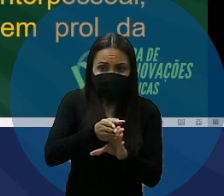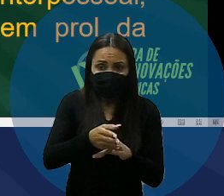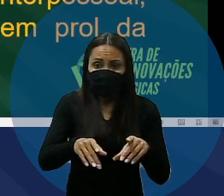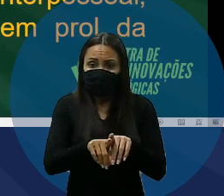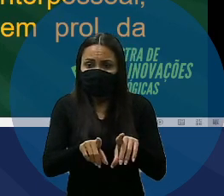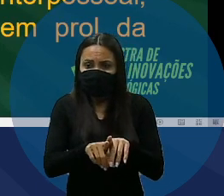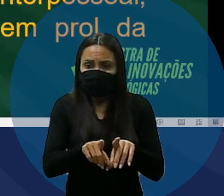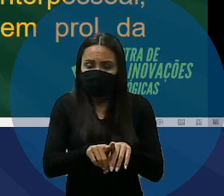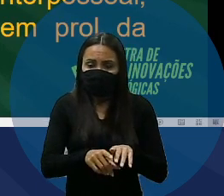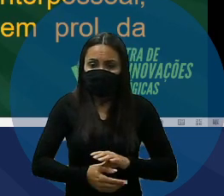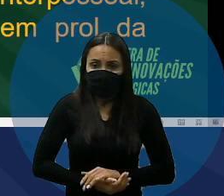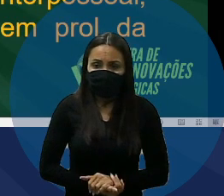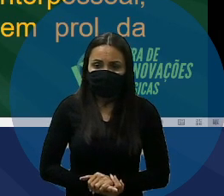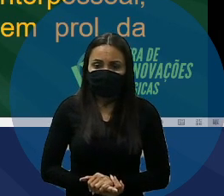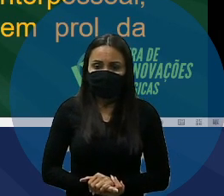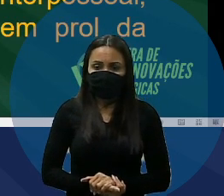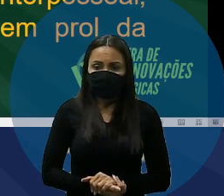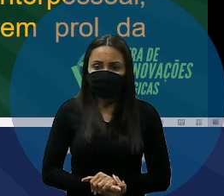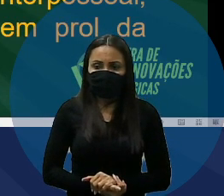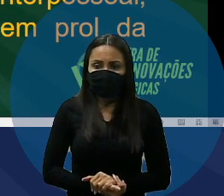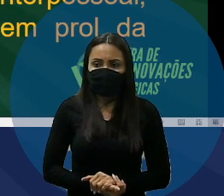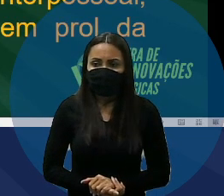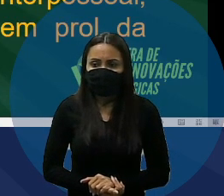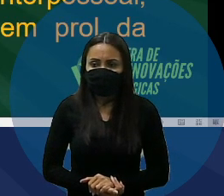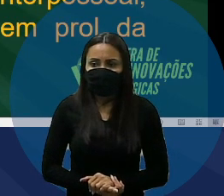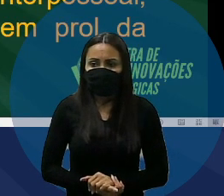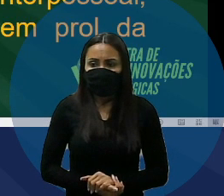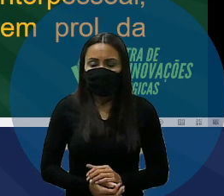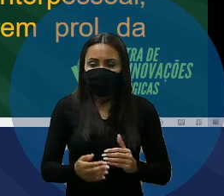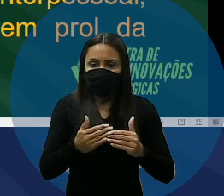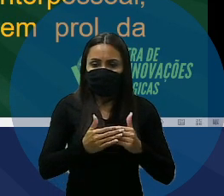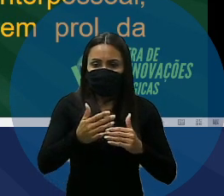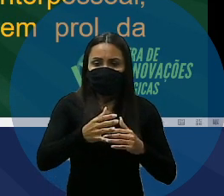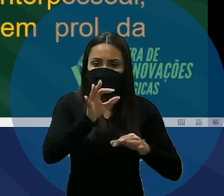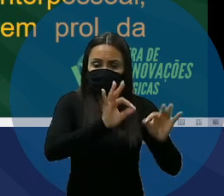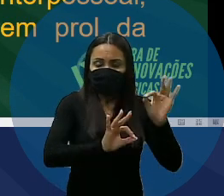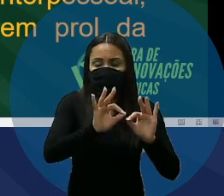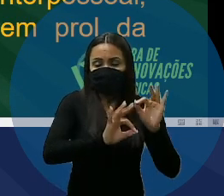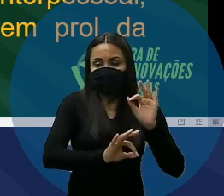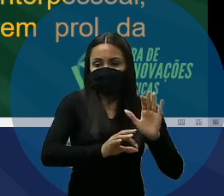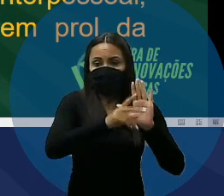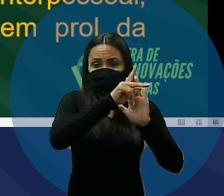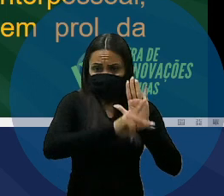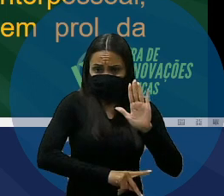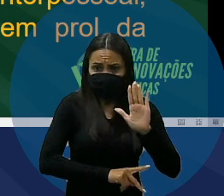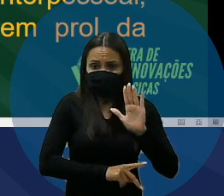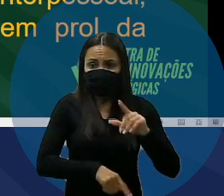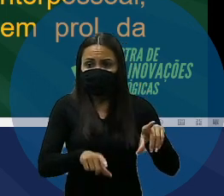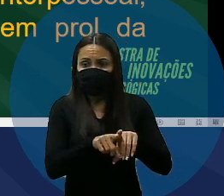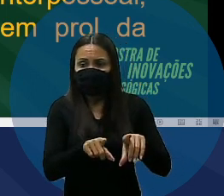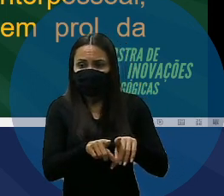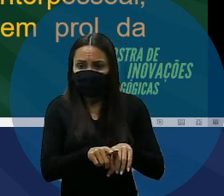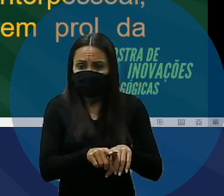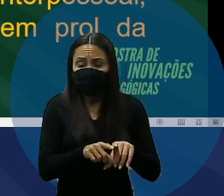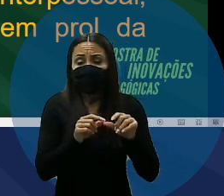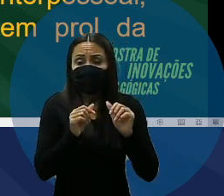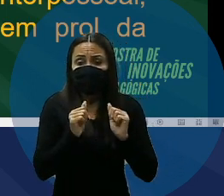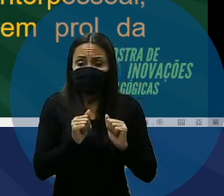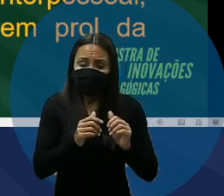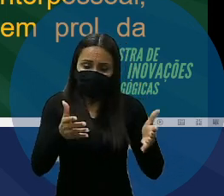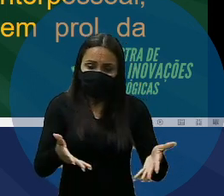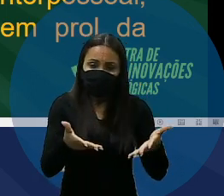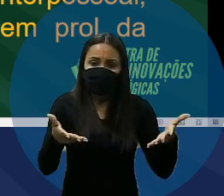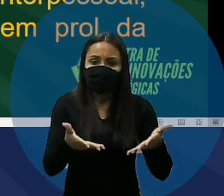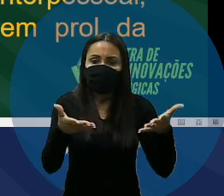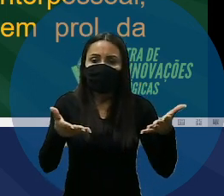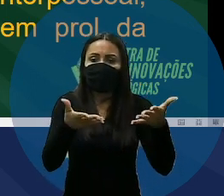sair das dívidas. Diante disso, a produção de projetos de compartilhamento sobre a educação financeira poderá estimular suas